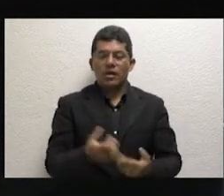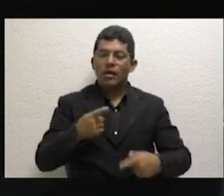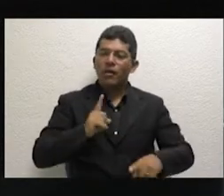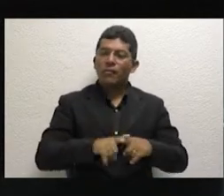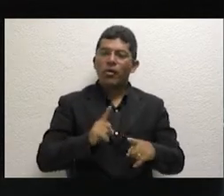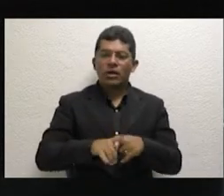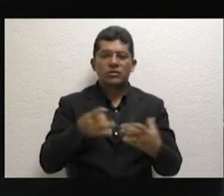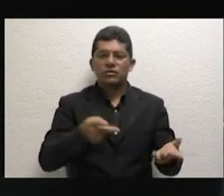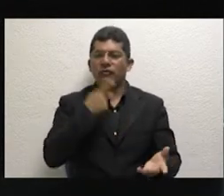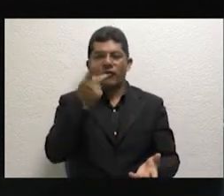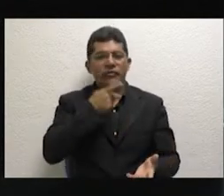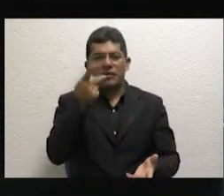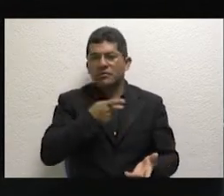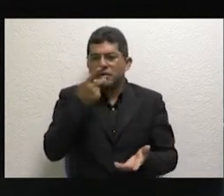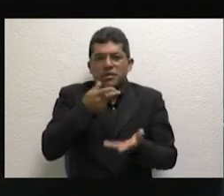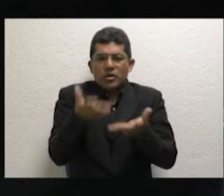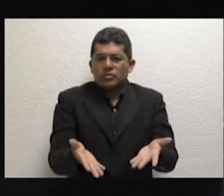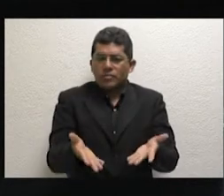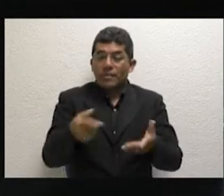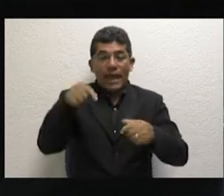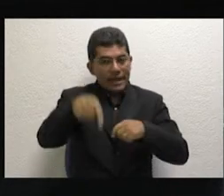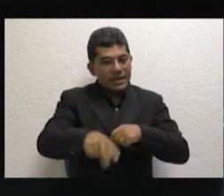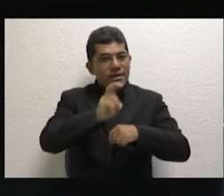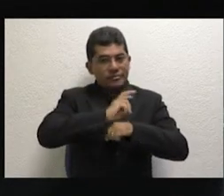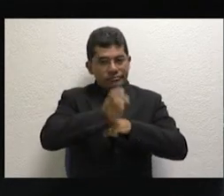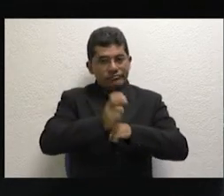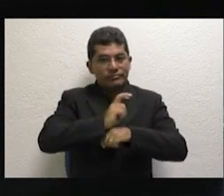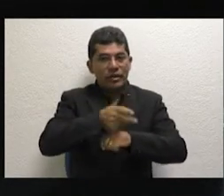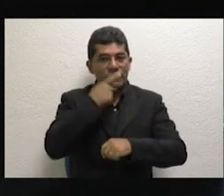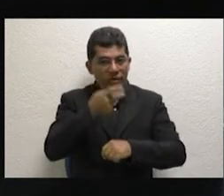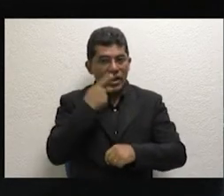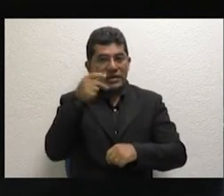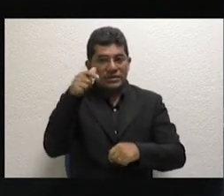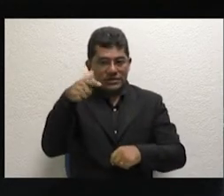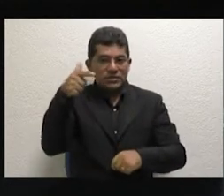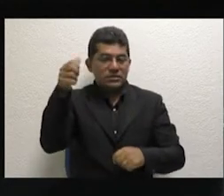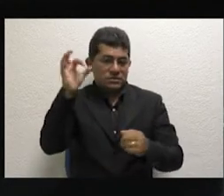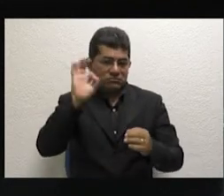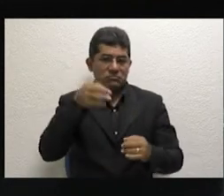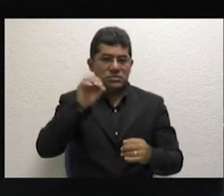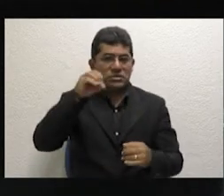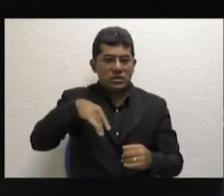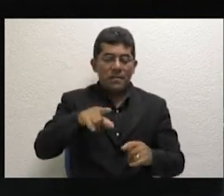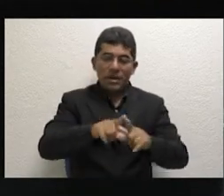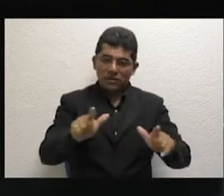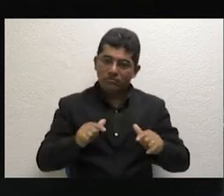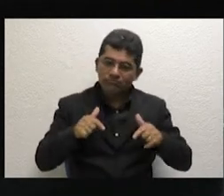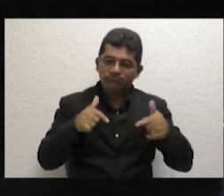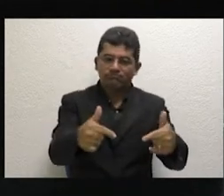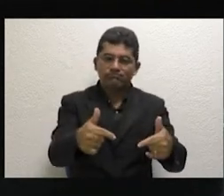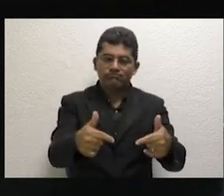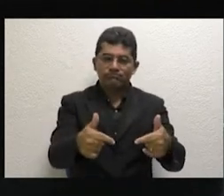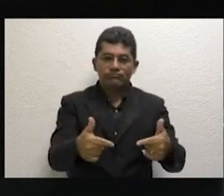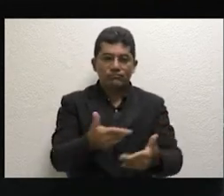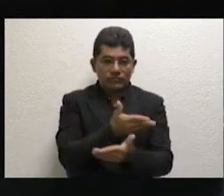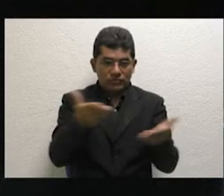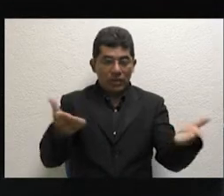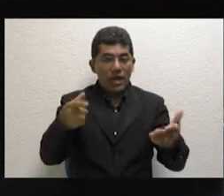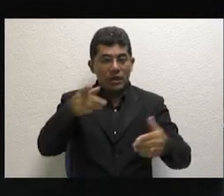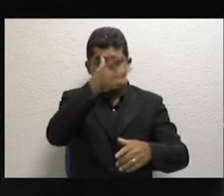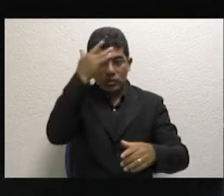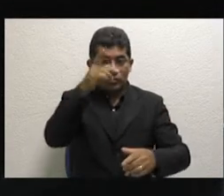verdade não é somente falar aqui é o falar do latim é o falar mas também é o agir é os companheiros saírem daqui